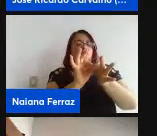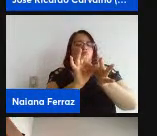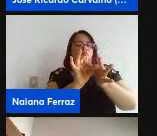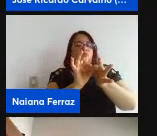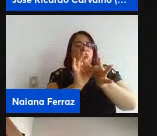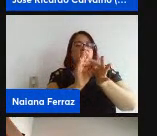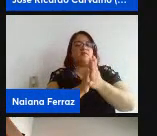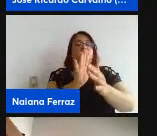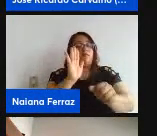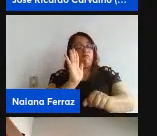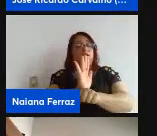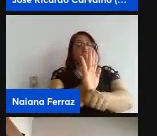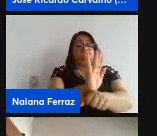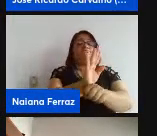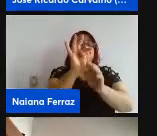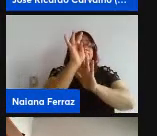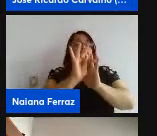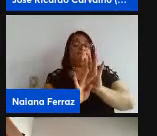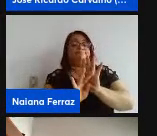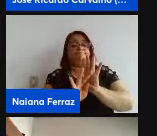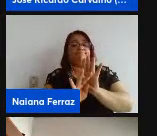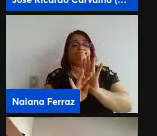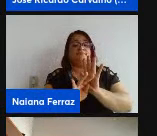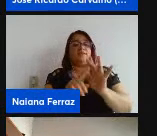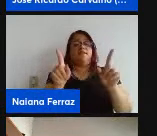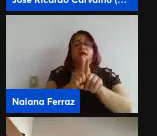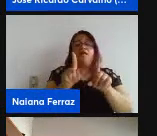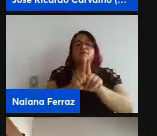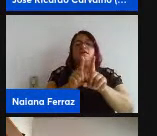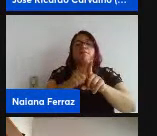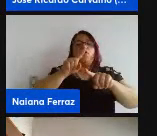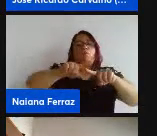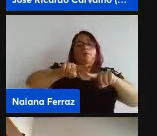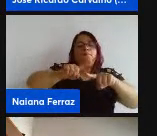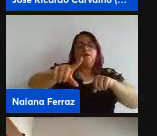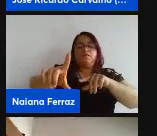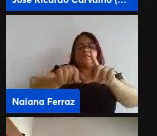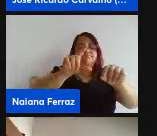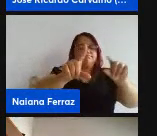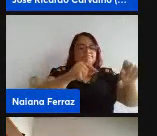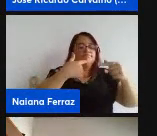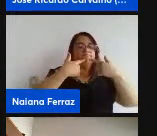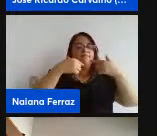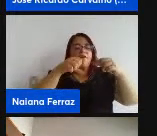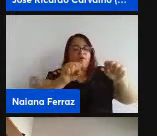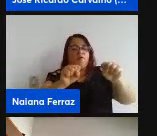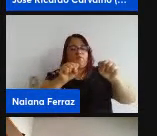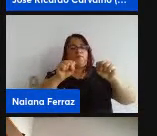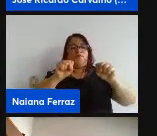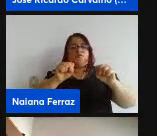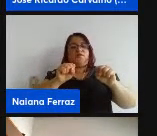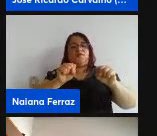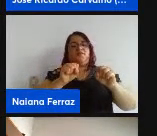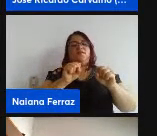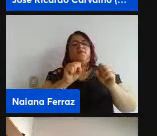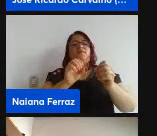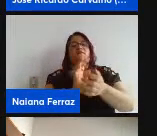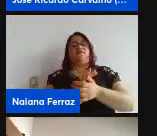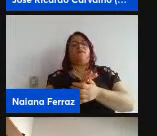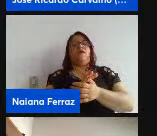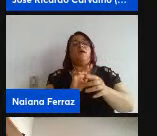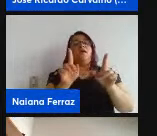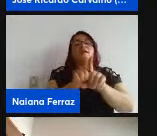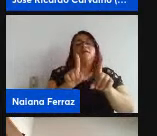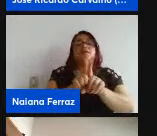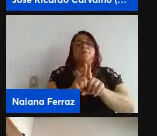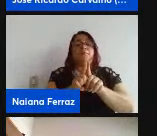uma contribuição da linguística de texto, como objeto das escolhas linguísticas, que é uma contribuição do Bakhtin, e a mobilização de recursos